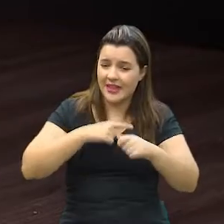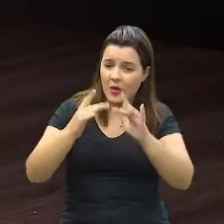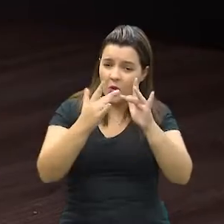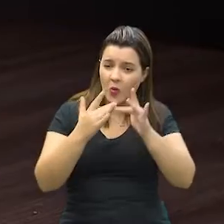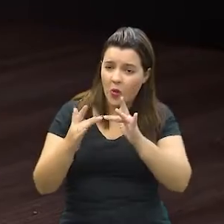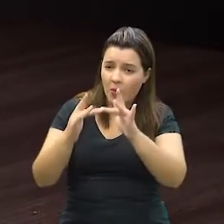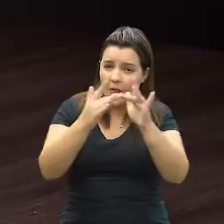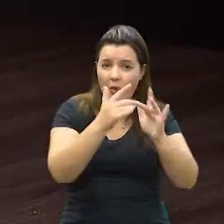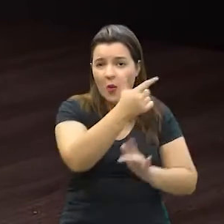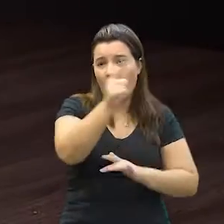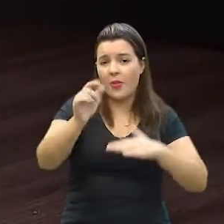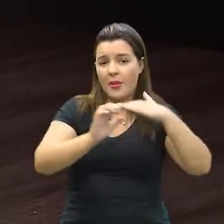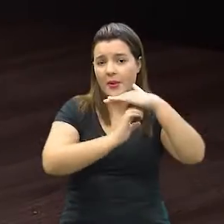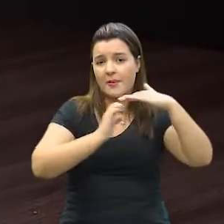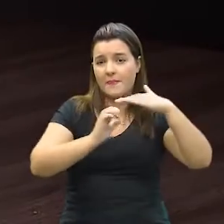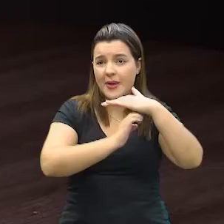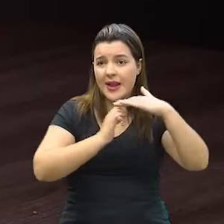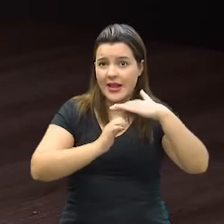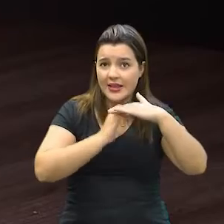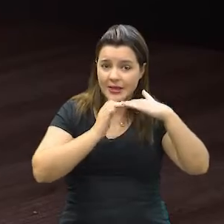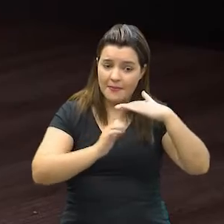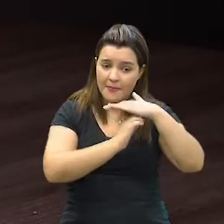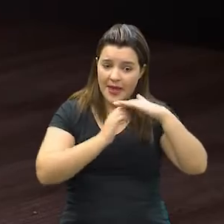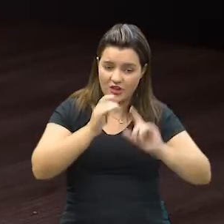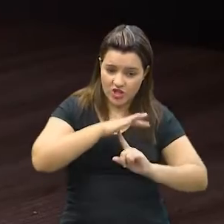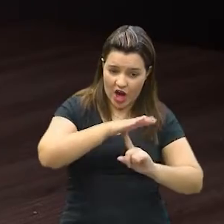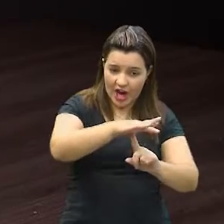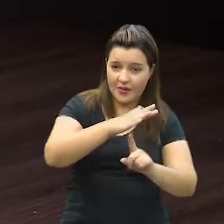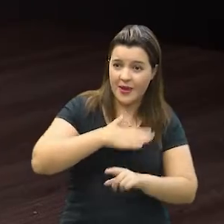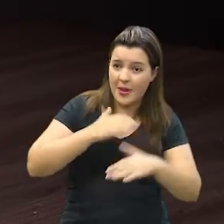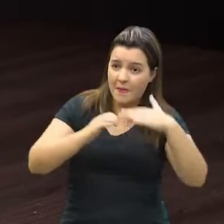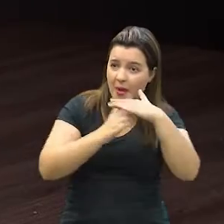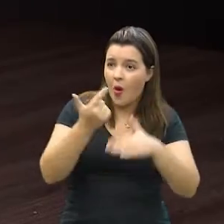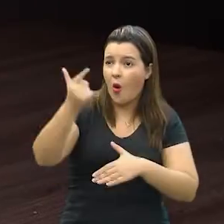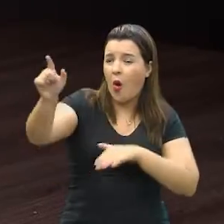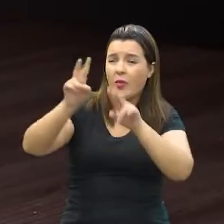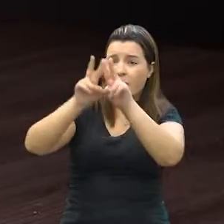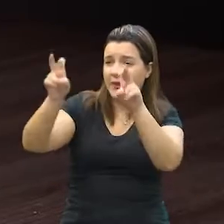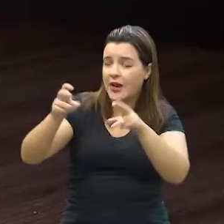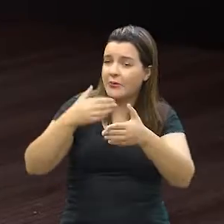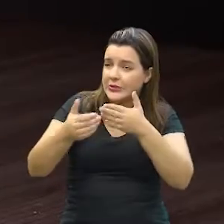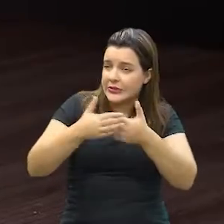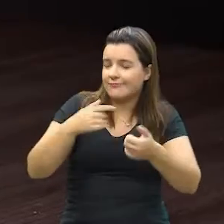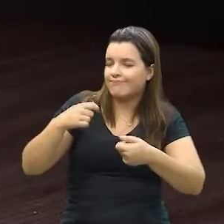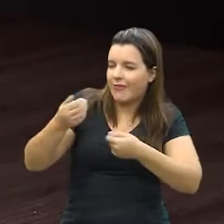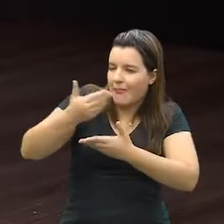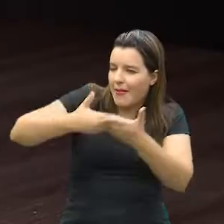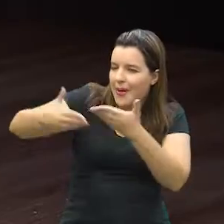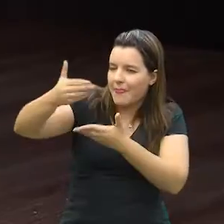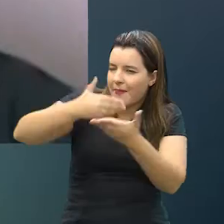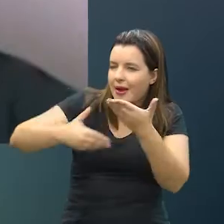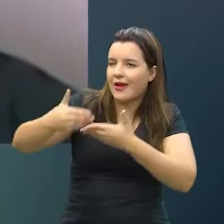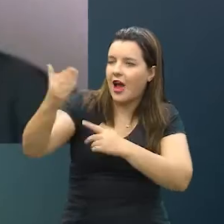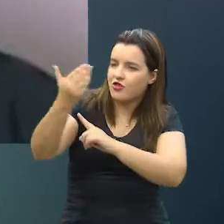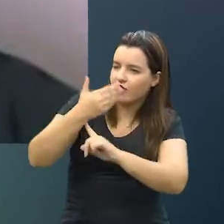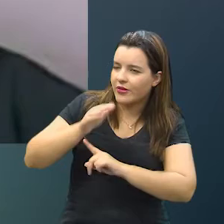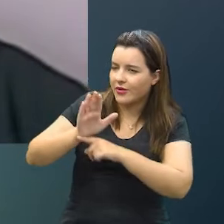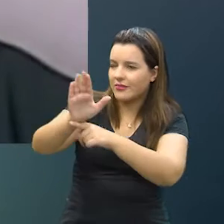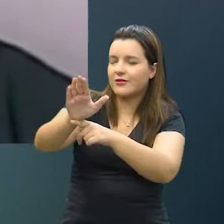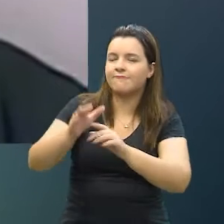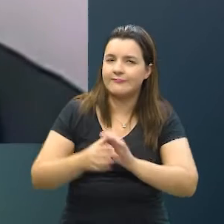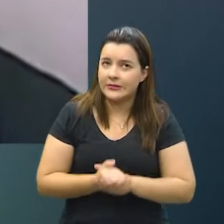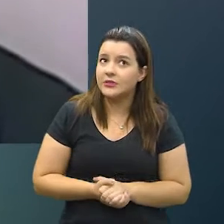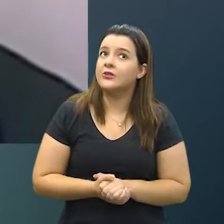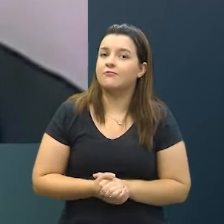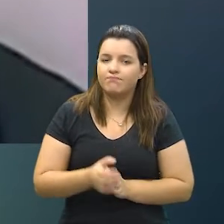contatos com outras empresas, mesmo em outros segmentos, para fazer esse networking e tá aí vivo no mercado. O network é